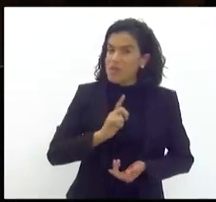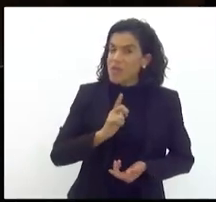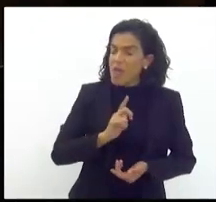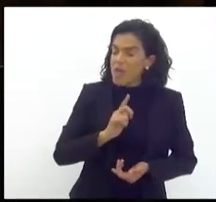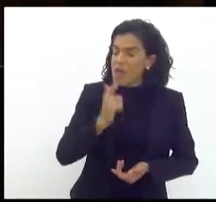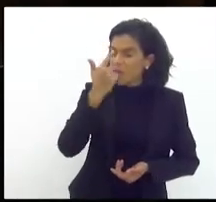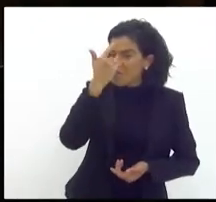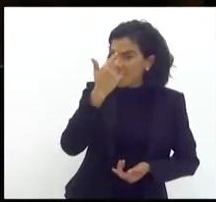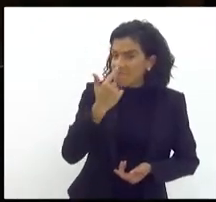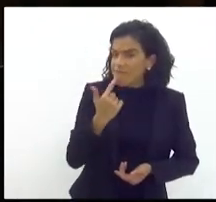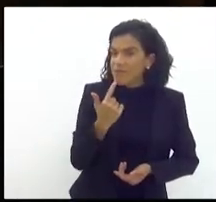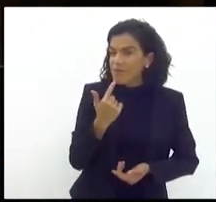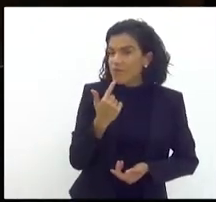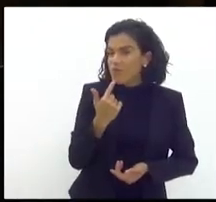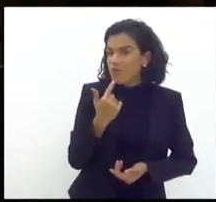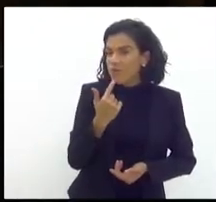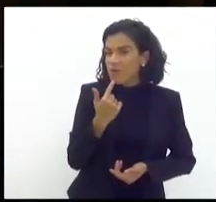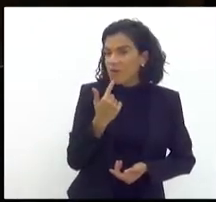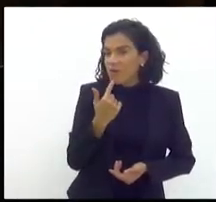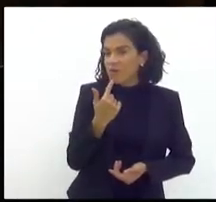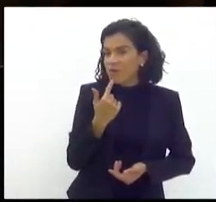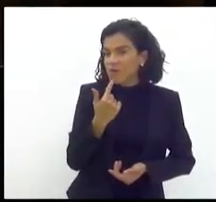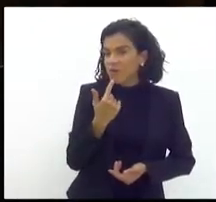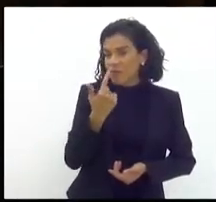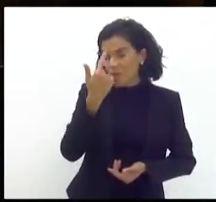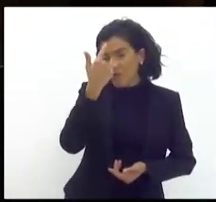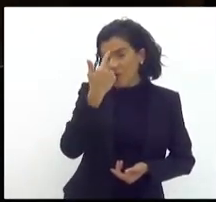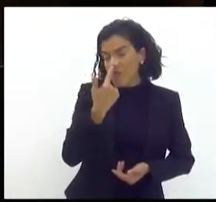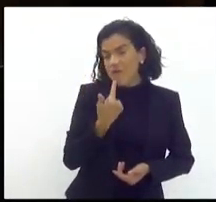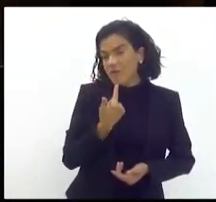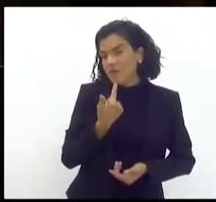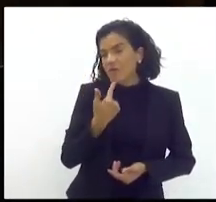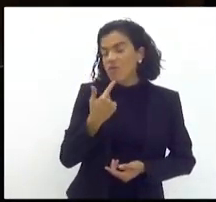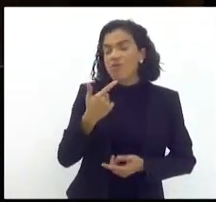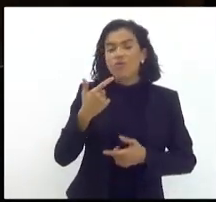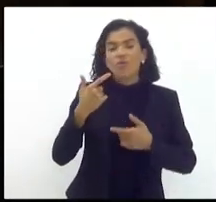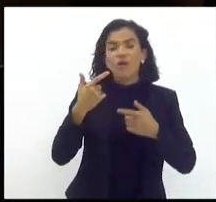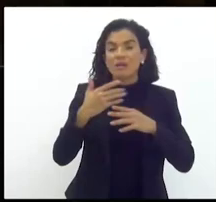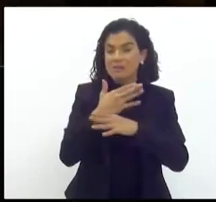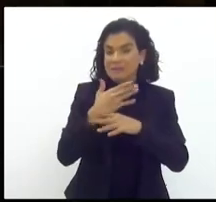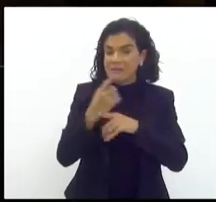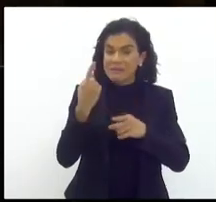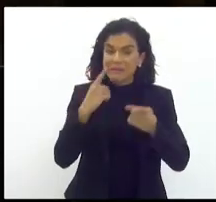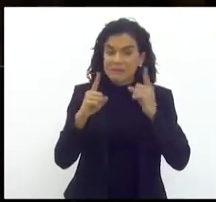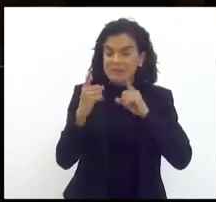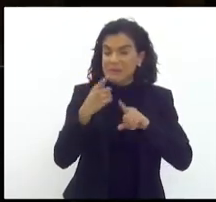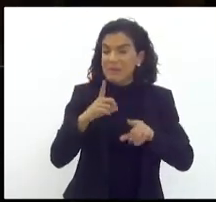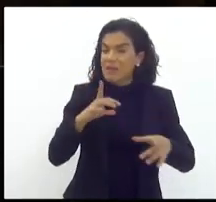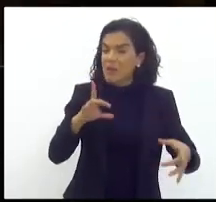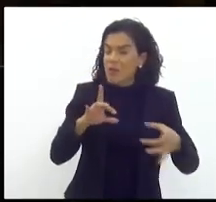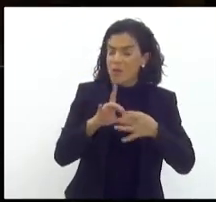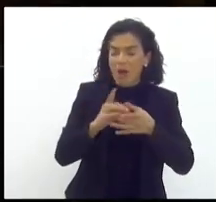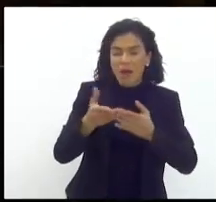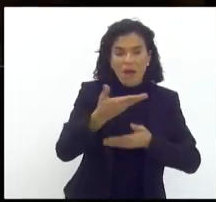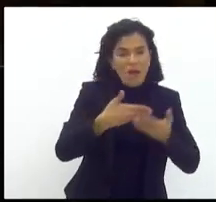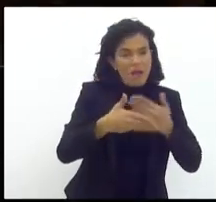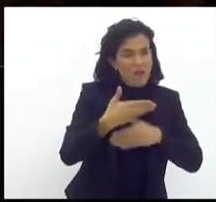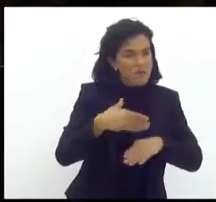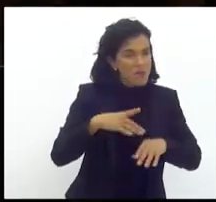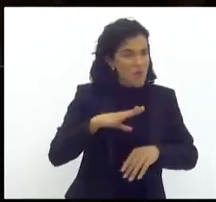figura uma figura em Maricá que tem uma relação obscura